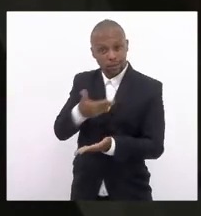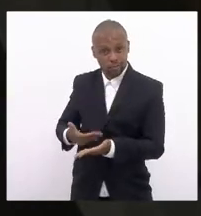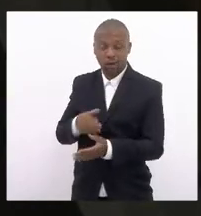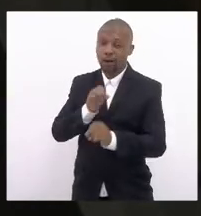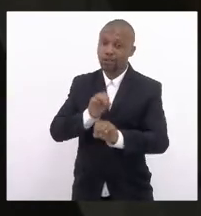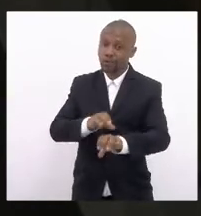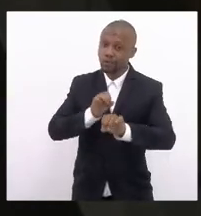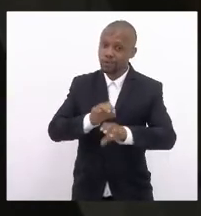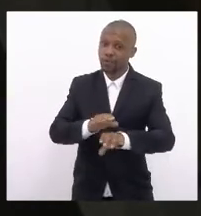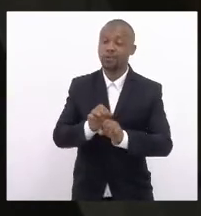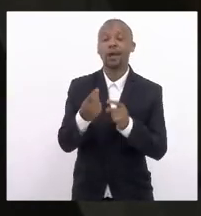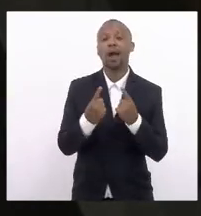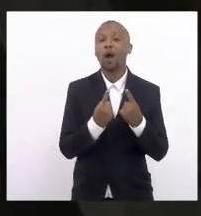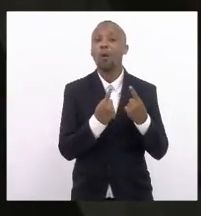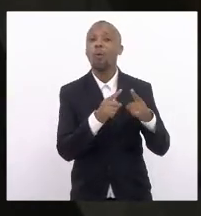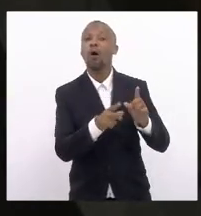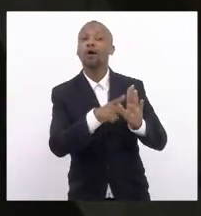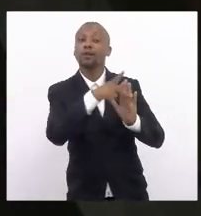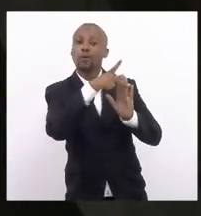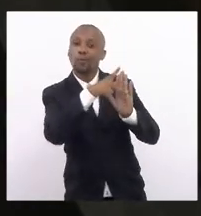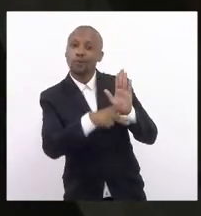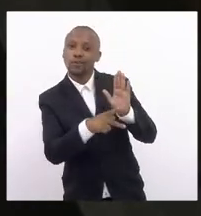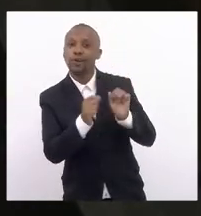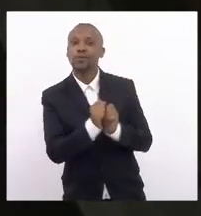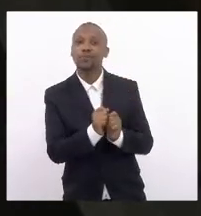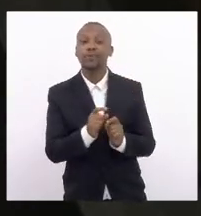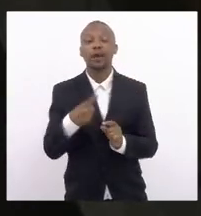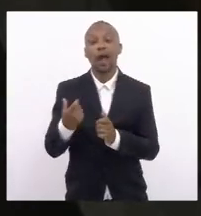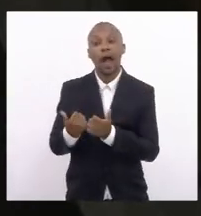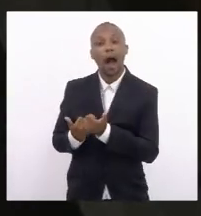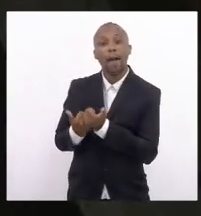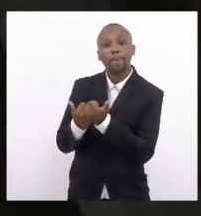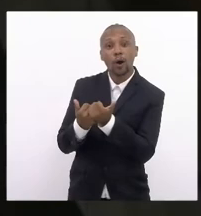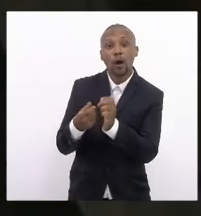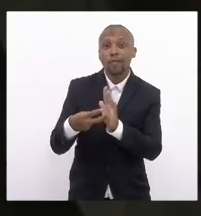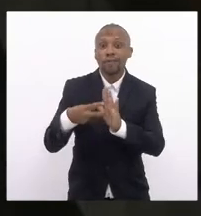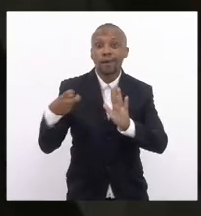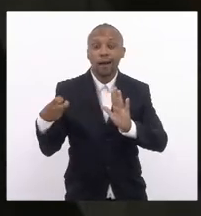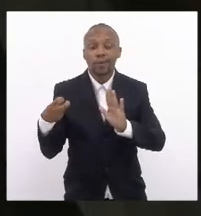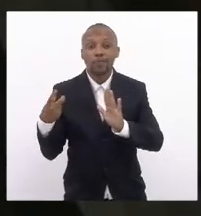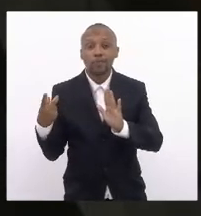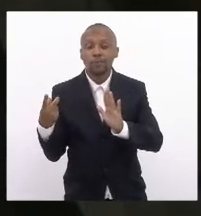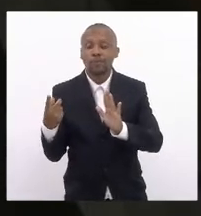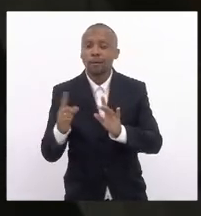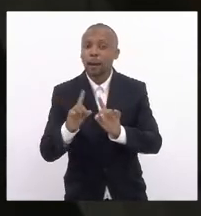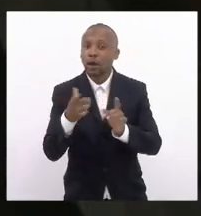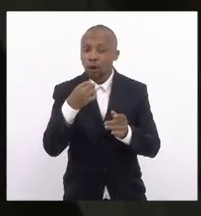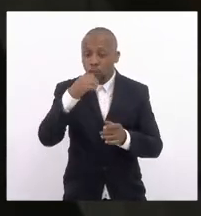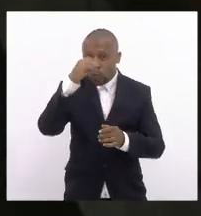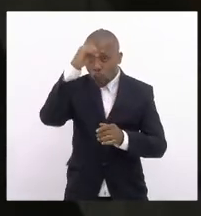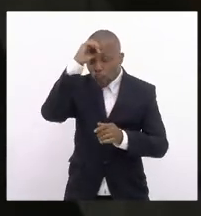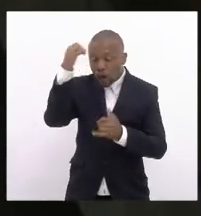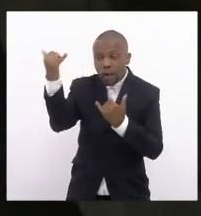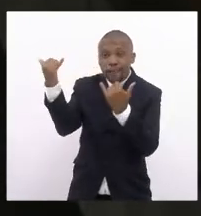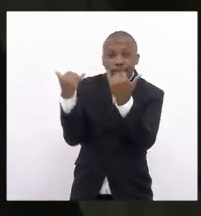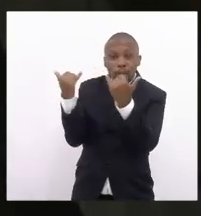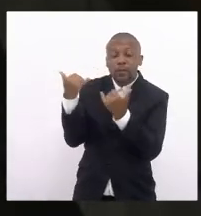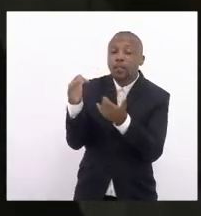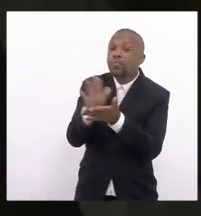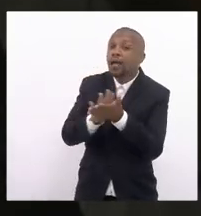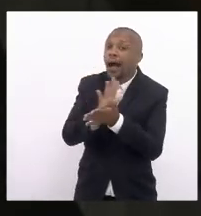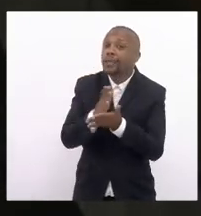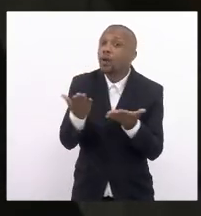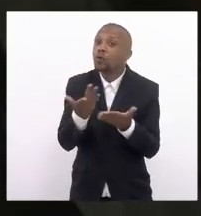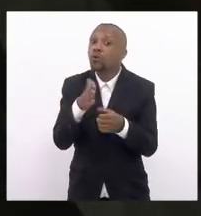é contra o projeto e apoia o veto do governador. Eu não tenho notícia disso. Eu hoje conversei com 4